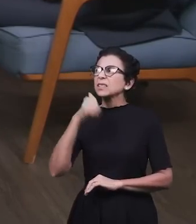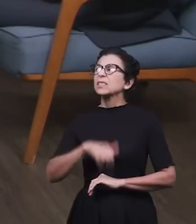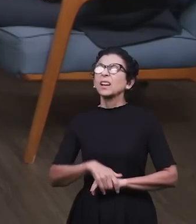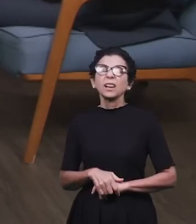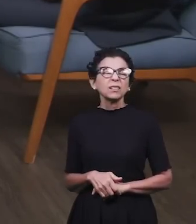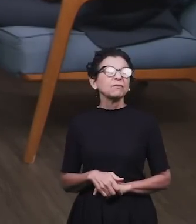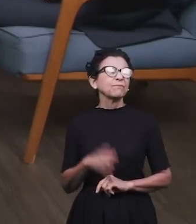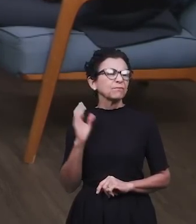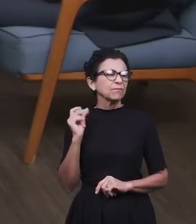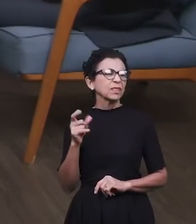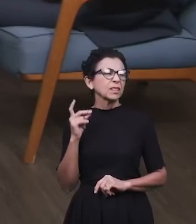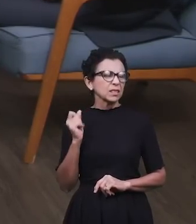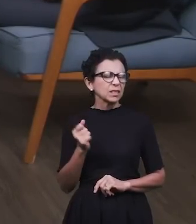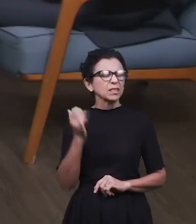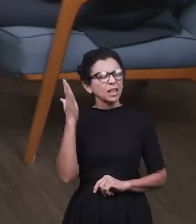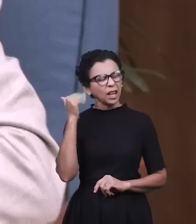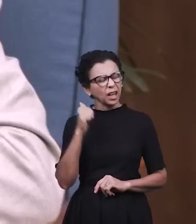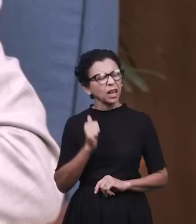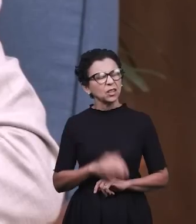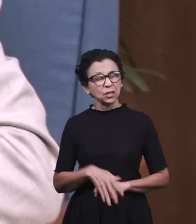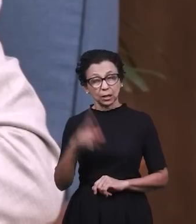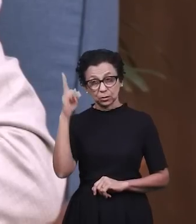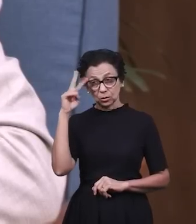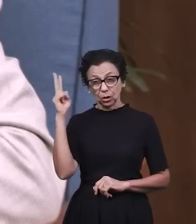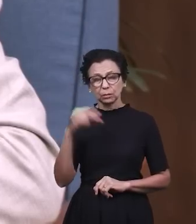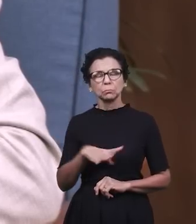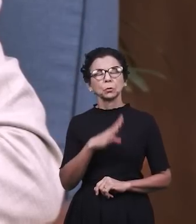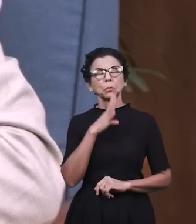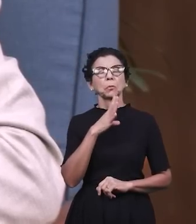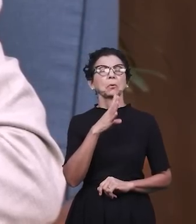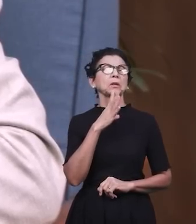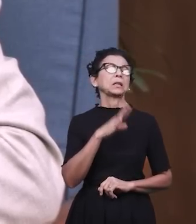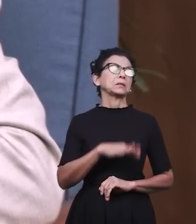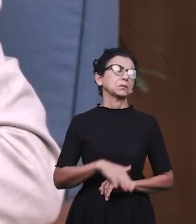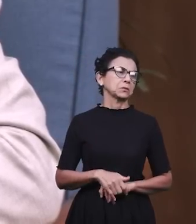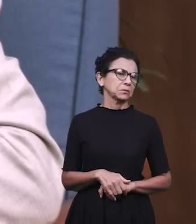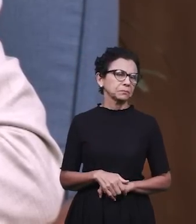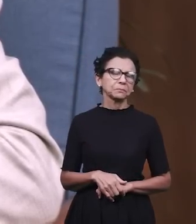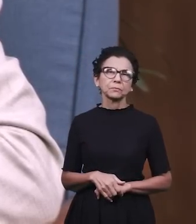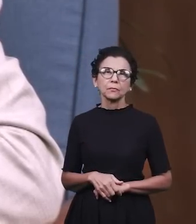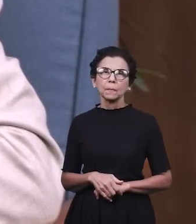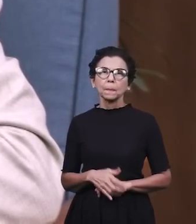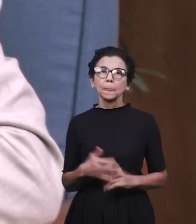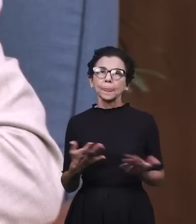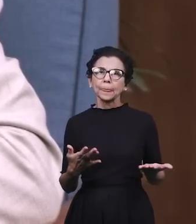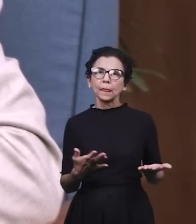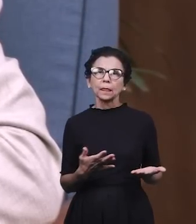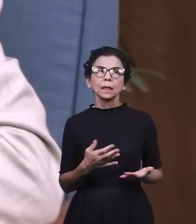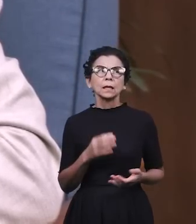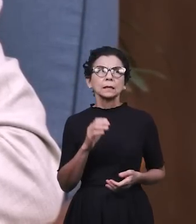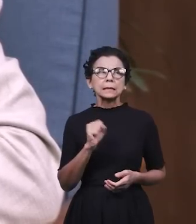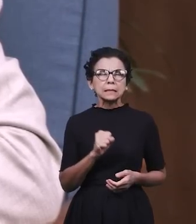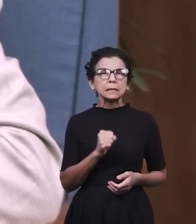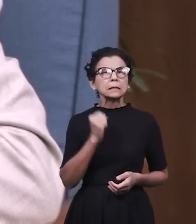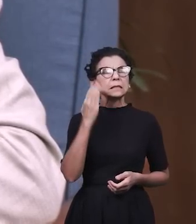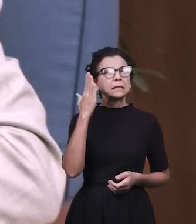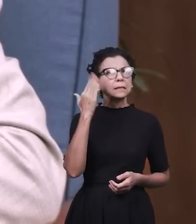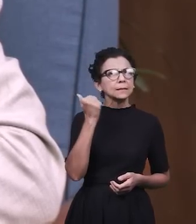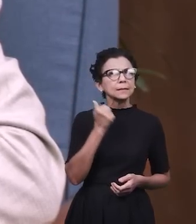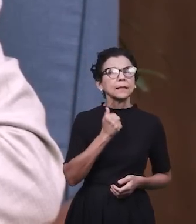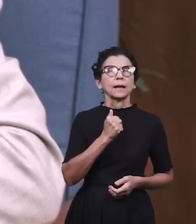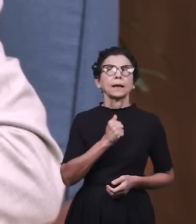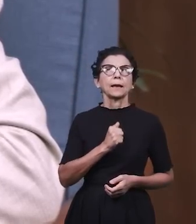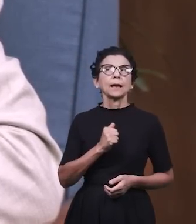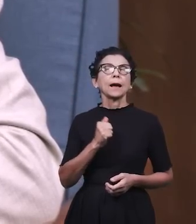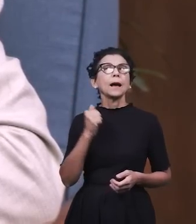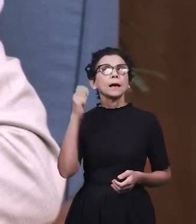diferente. Você que está nos assistindo, eu faço essa pergunta para você. Você conhece Jesus? Às vezes você sabe quem ele foi.